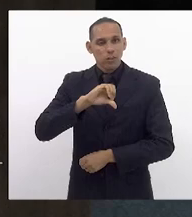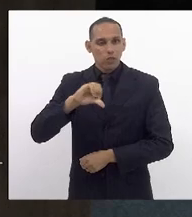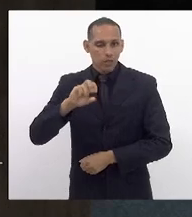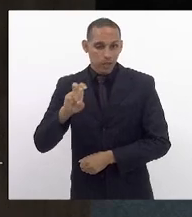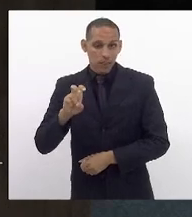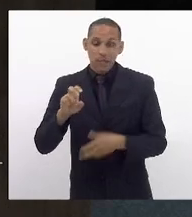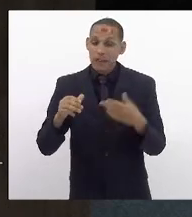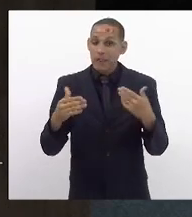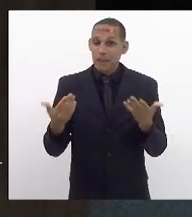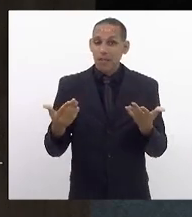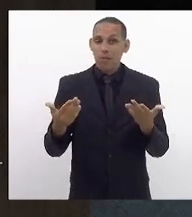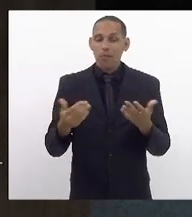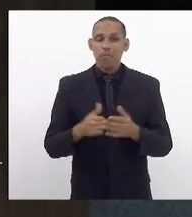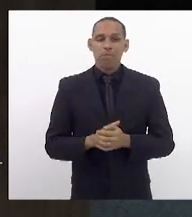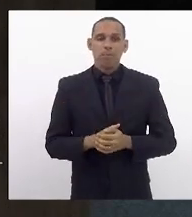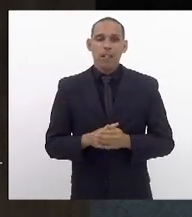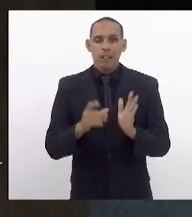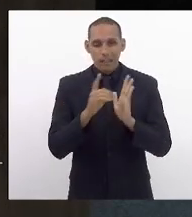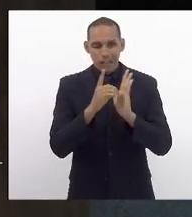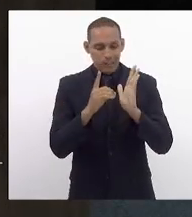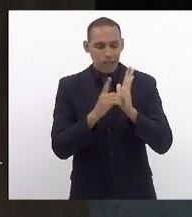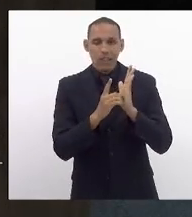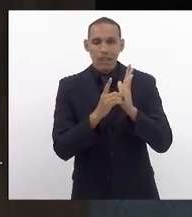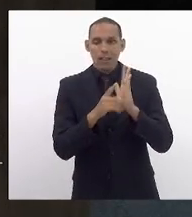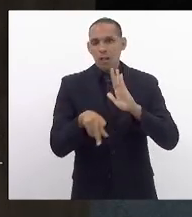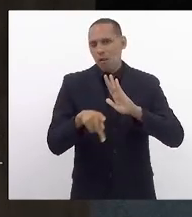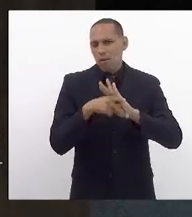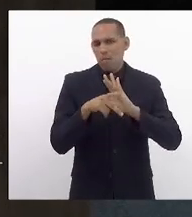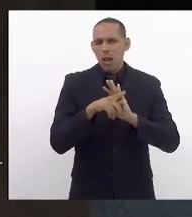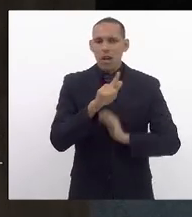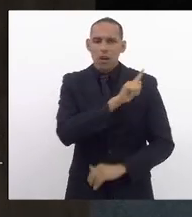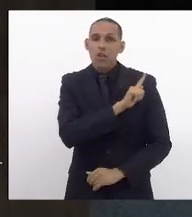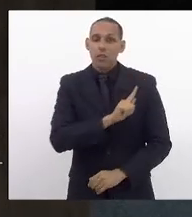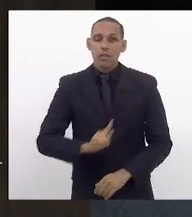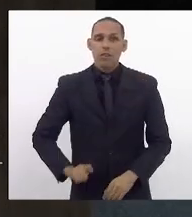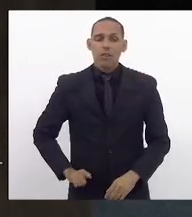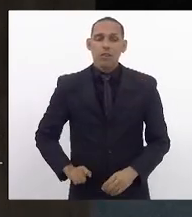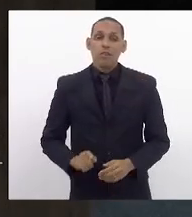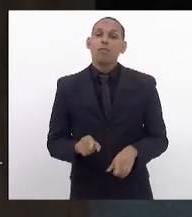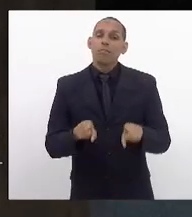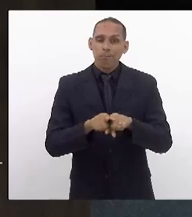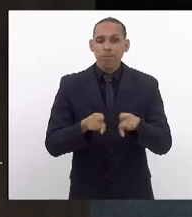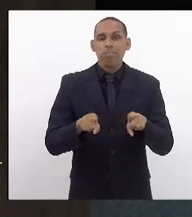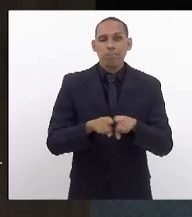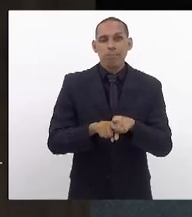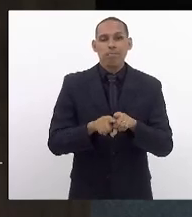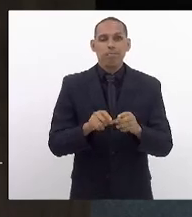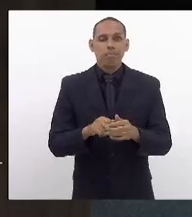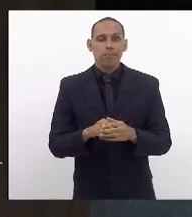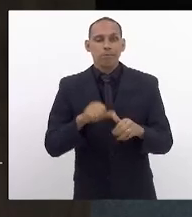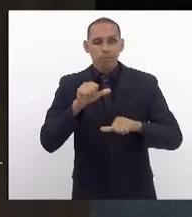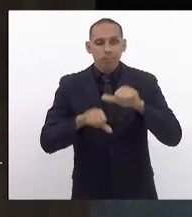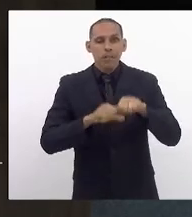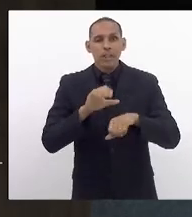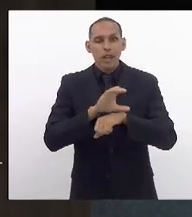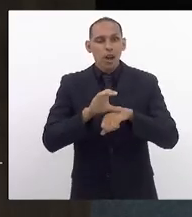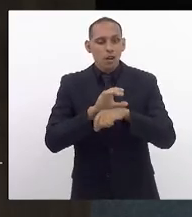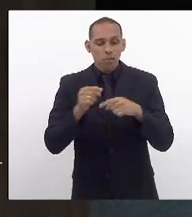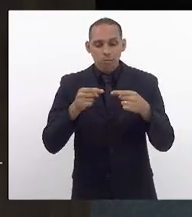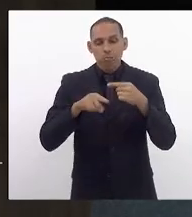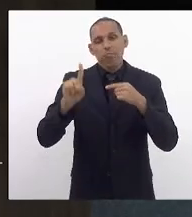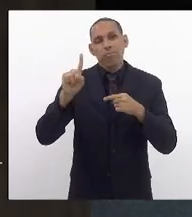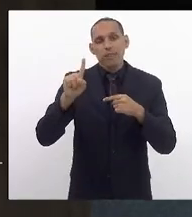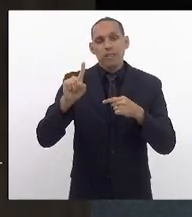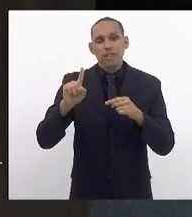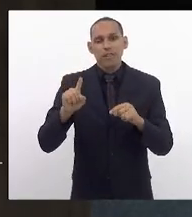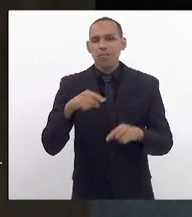arrasto, o próprio decreto do governador também se tornou inconstitucional. E